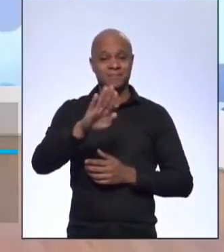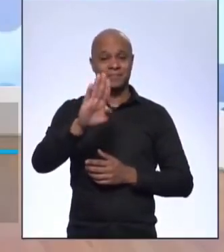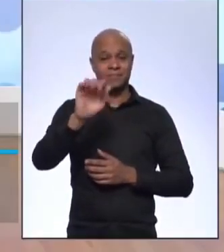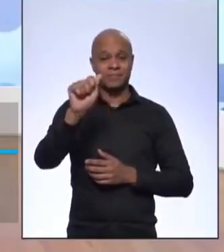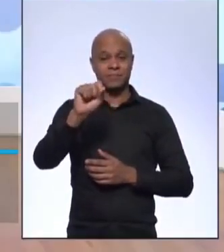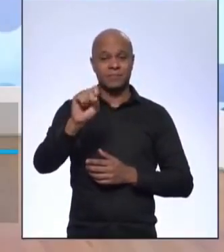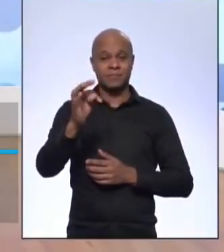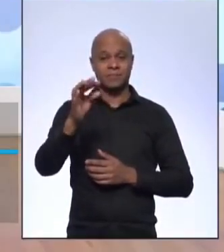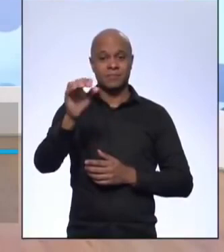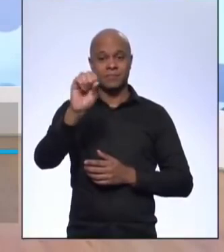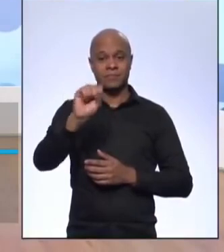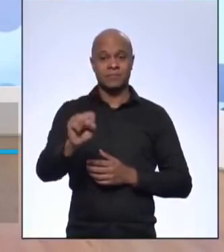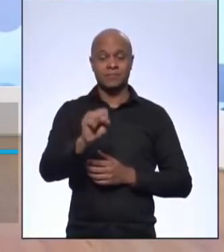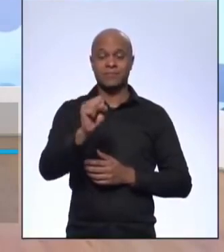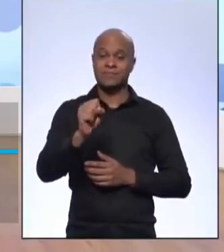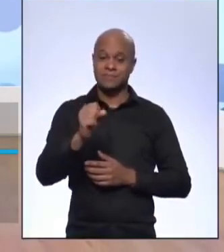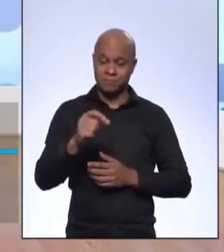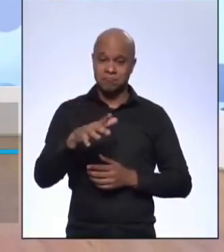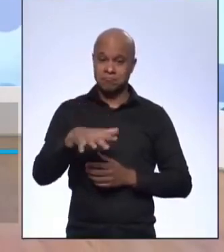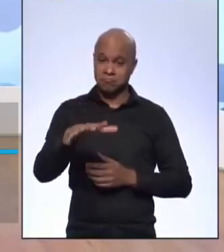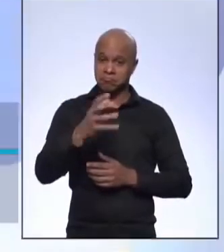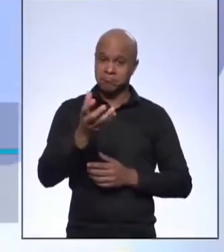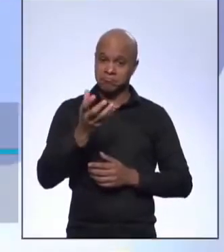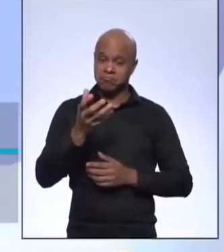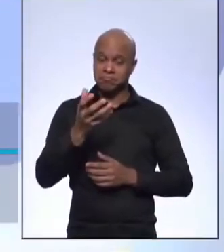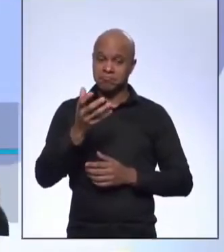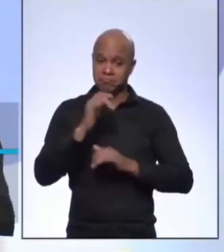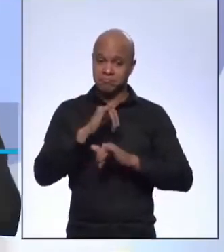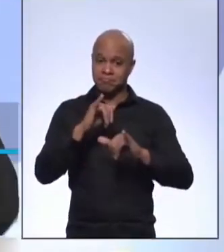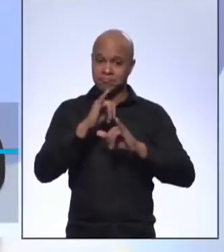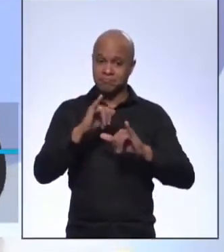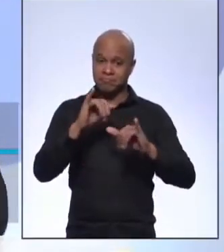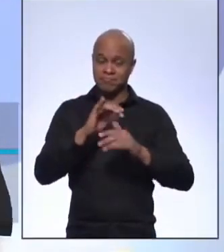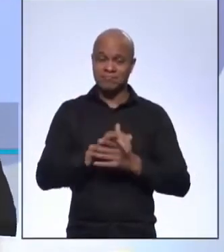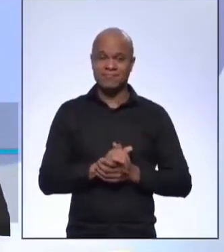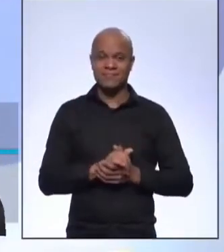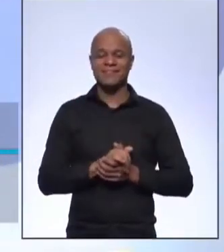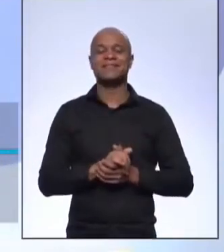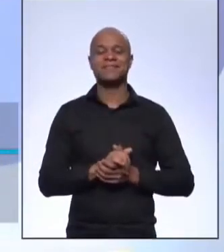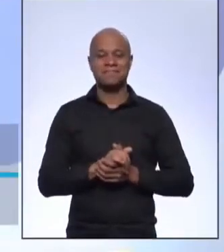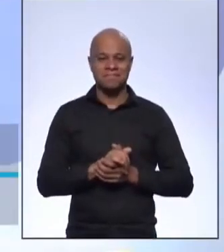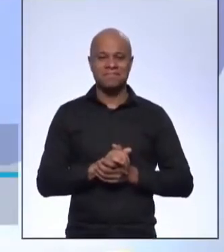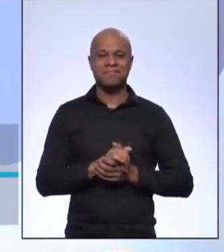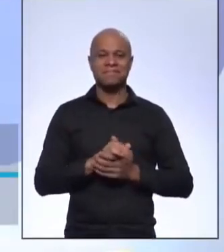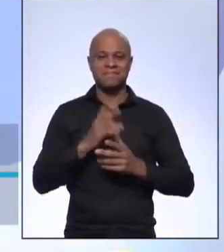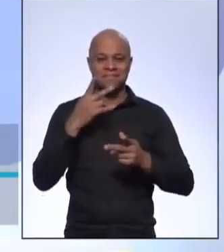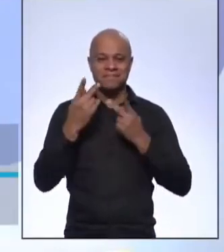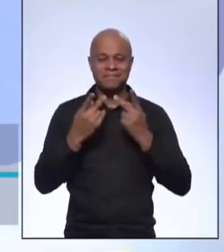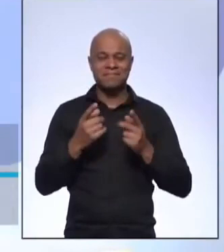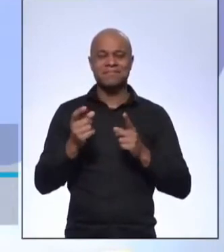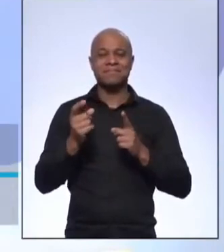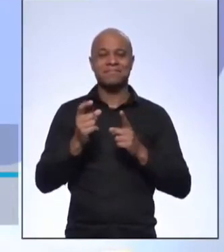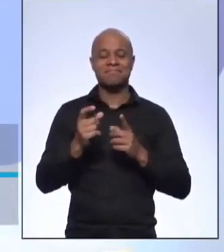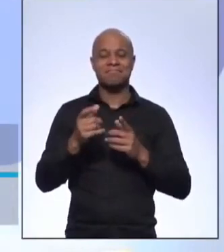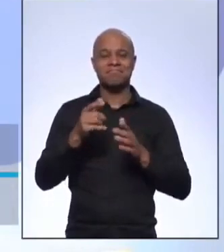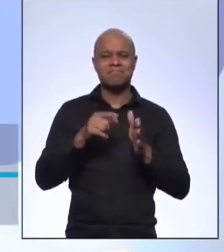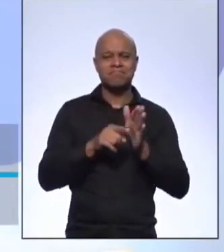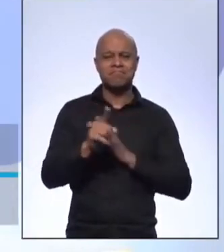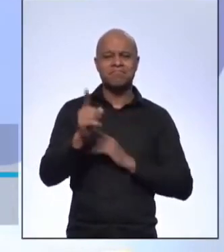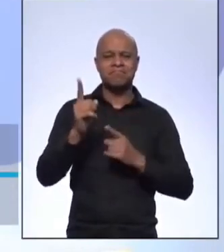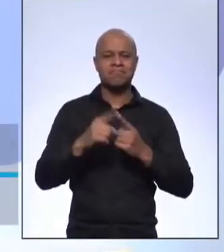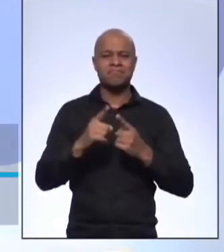bascos. Gostaria de comentar? Então, é o Guilherme, né? Isso. Eu vou pegar esse gancho do Guilherme aí na primeira pergunta, né? Quais são os